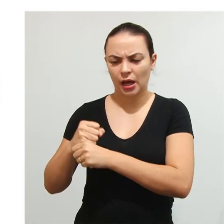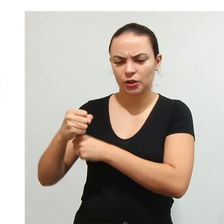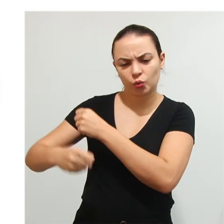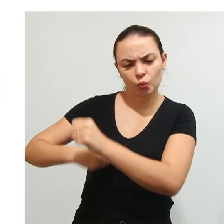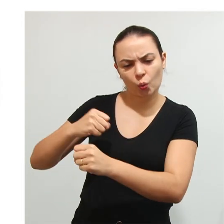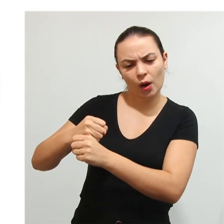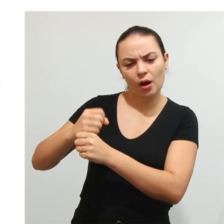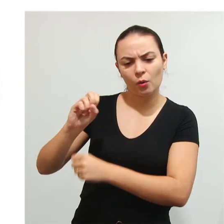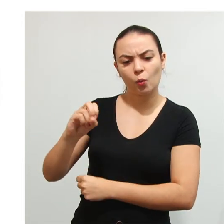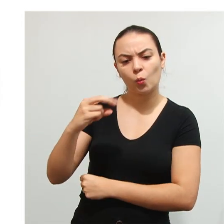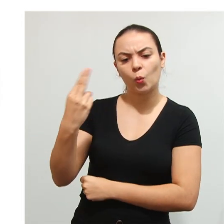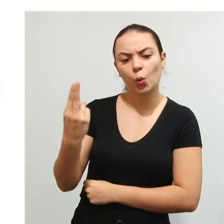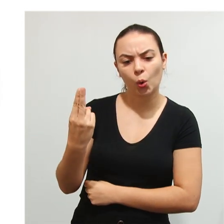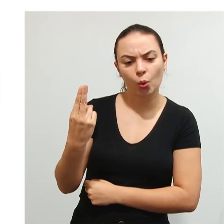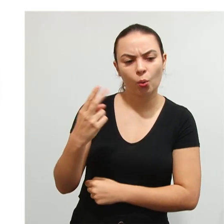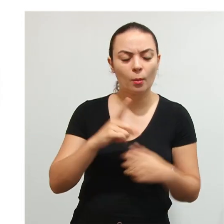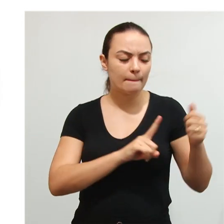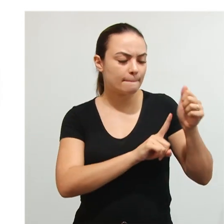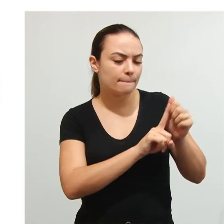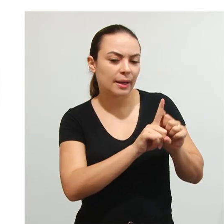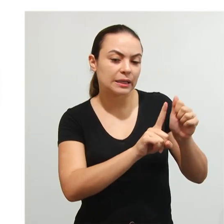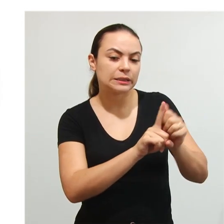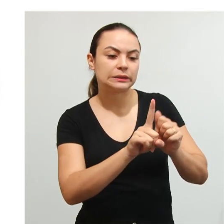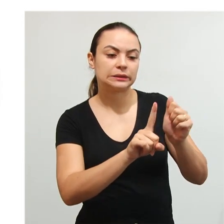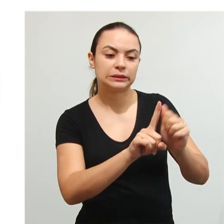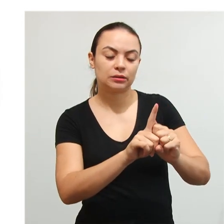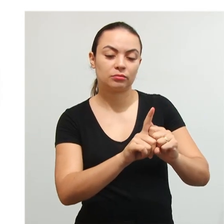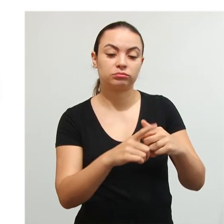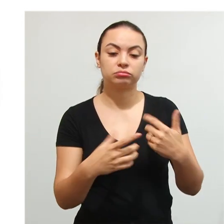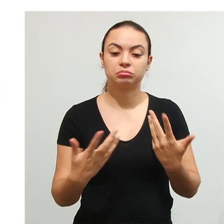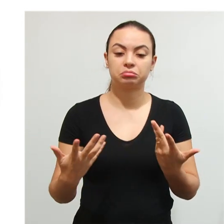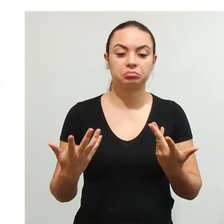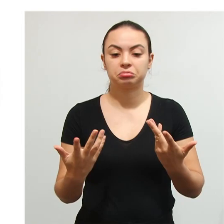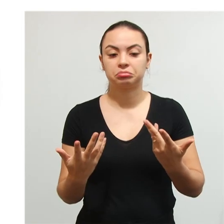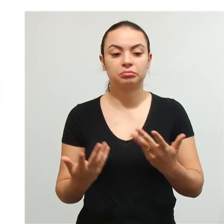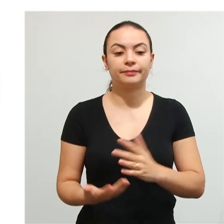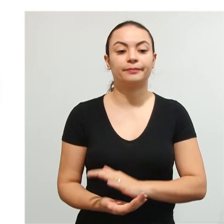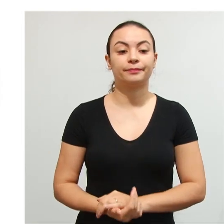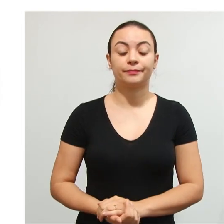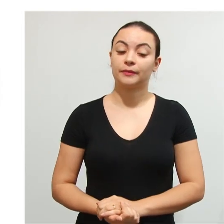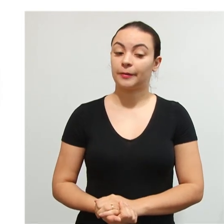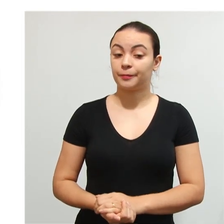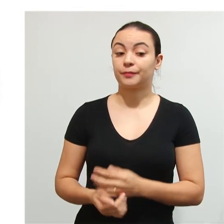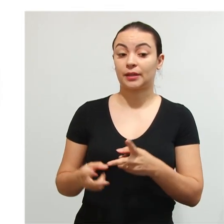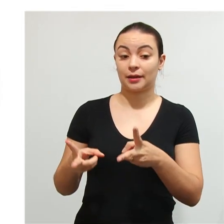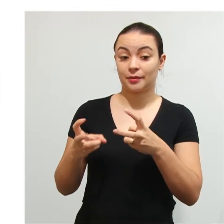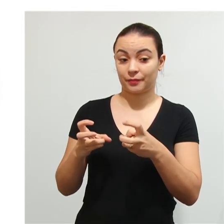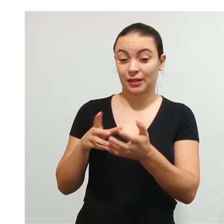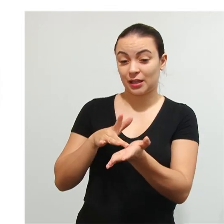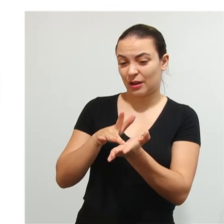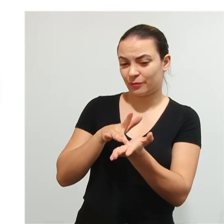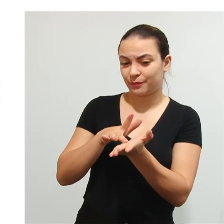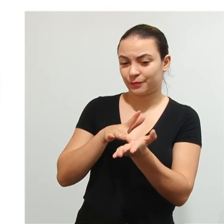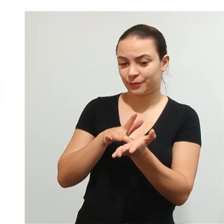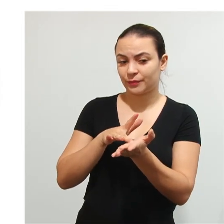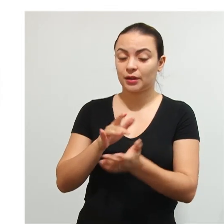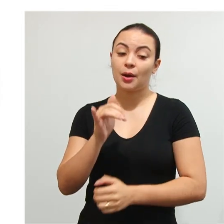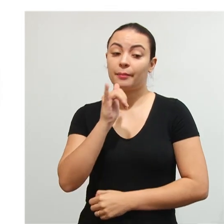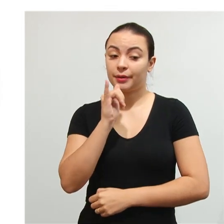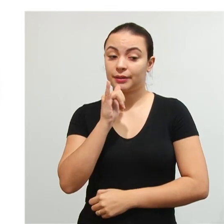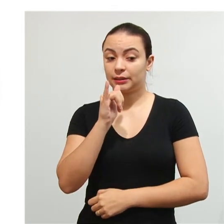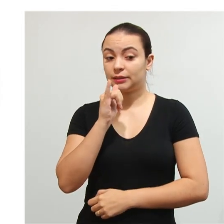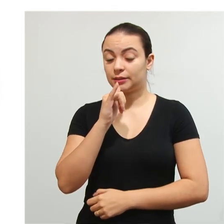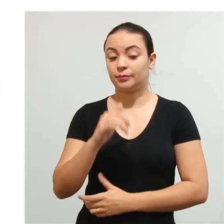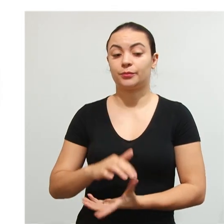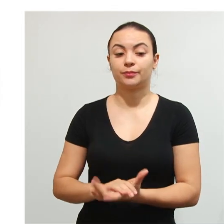juros que era muito utilizada é você citar na capitalização num período maior mas capitalizar ela de